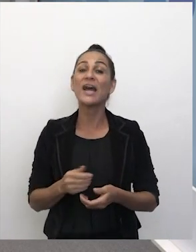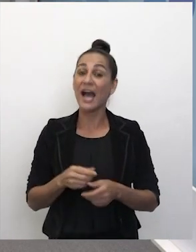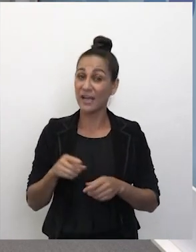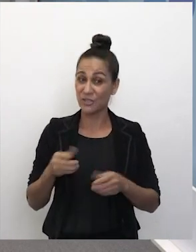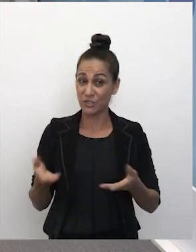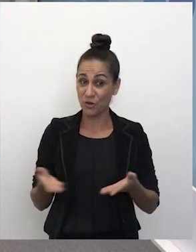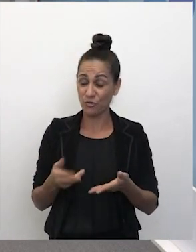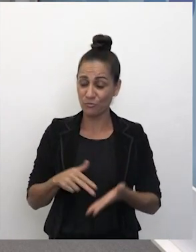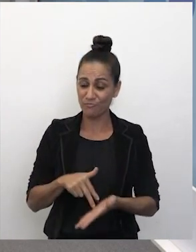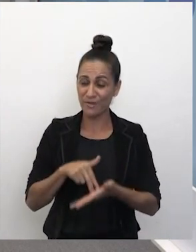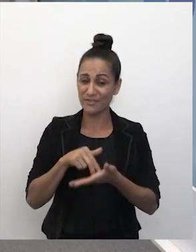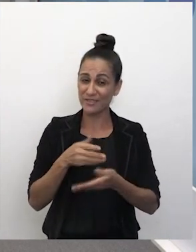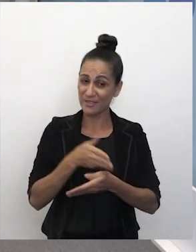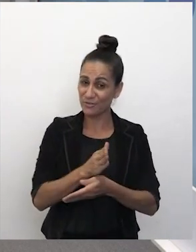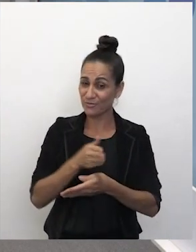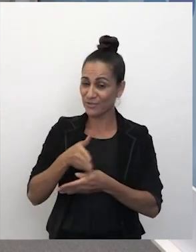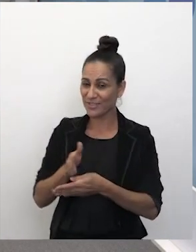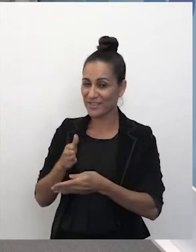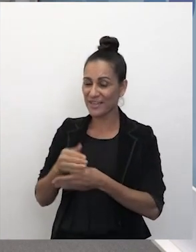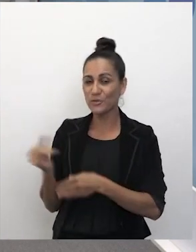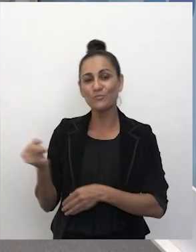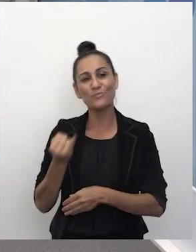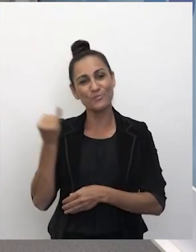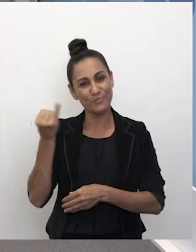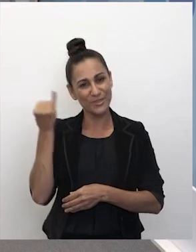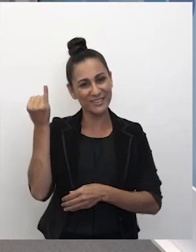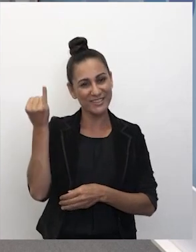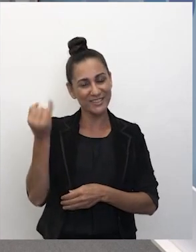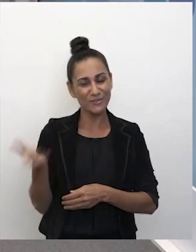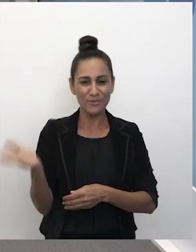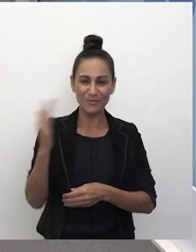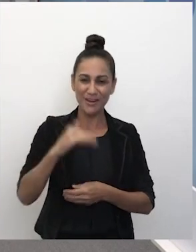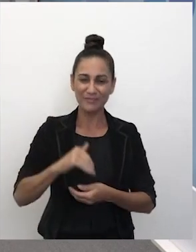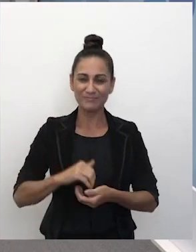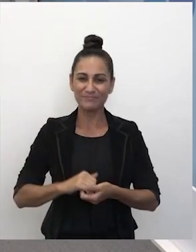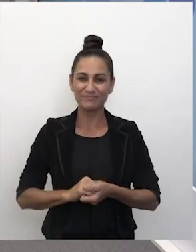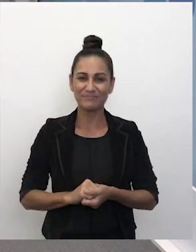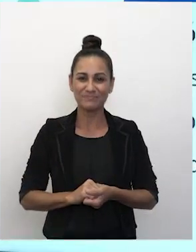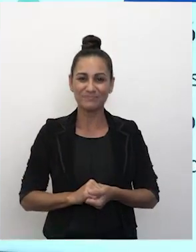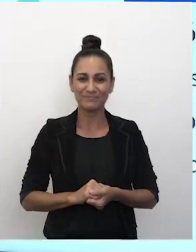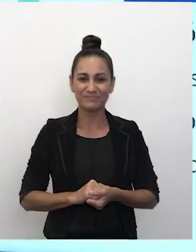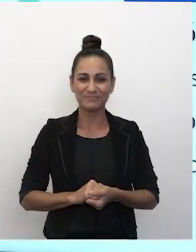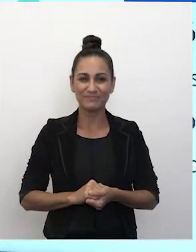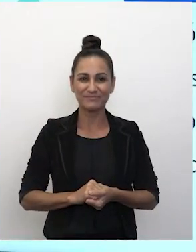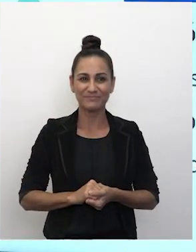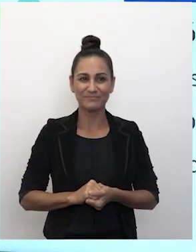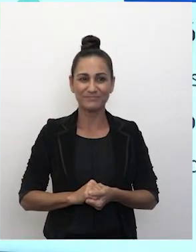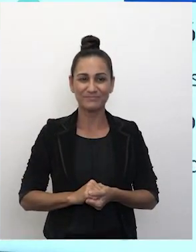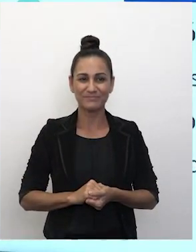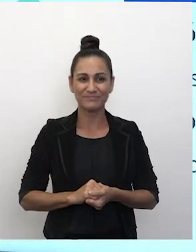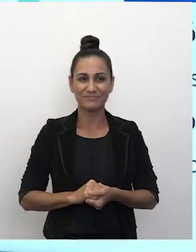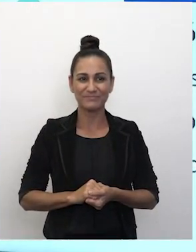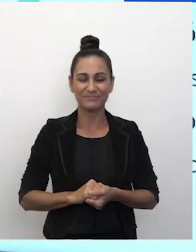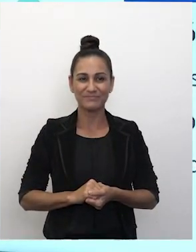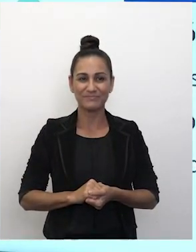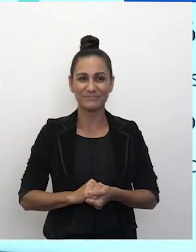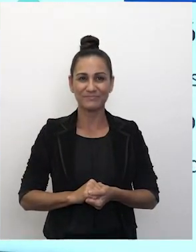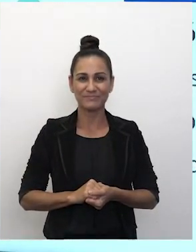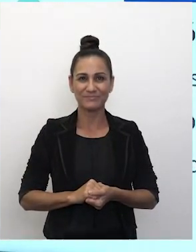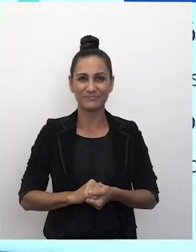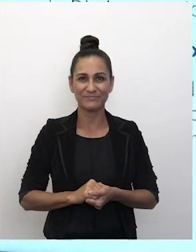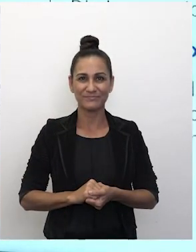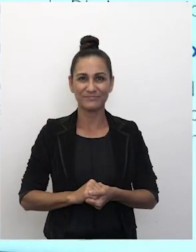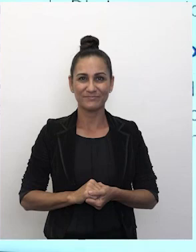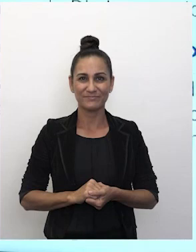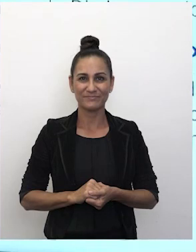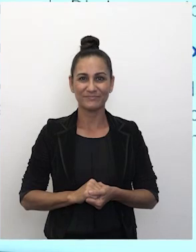aqui com a participação de vocês, super importante. Vamos lá, então. Vamos lá. Então, nós vamos conhecer agora os